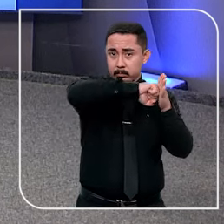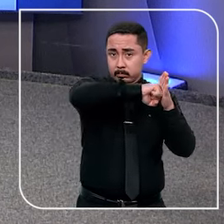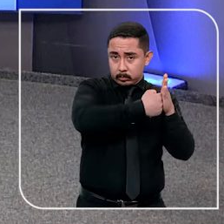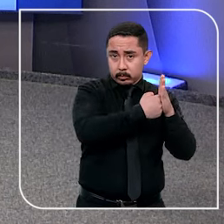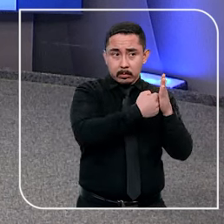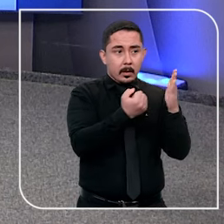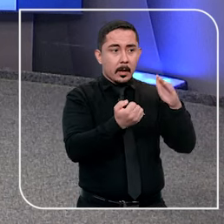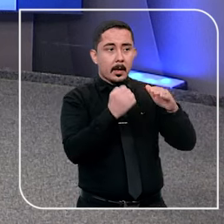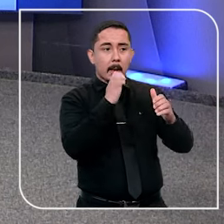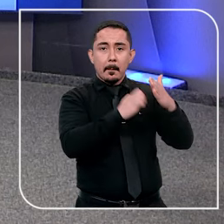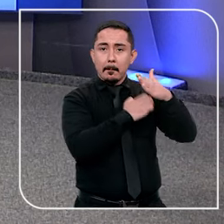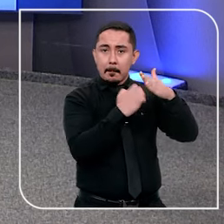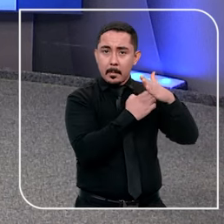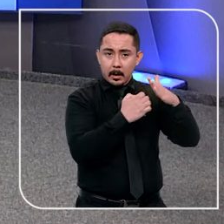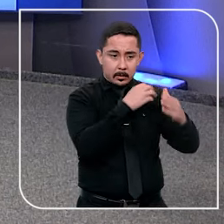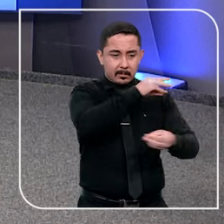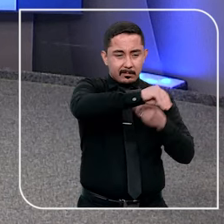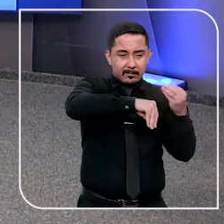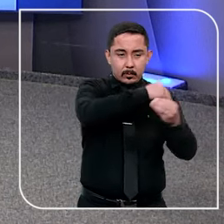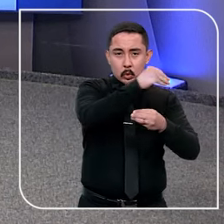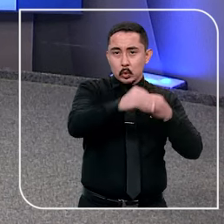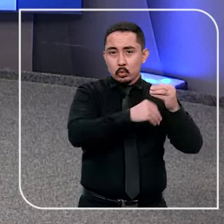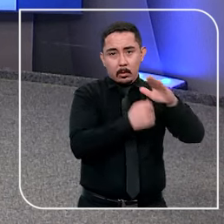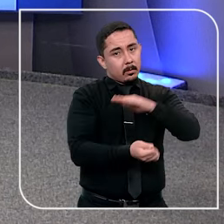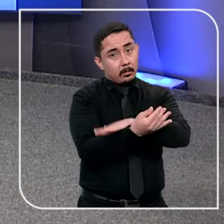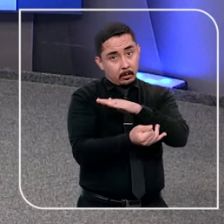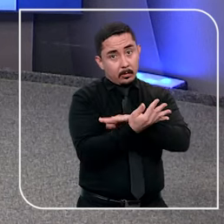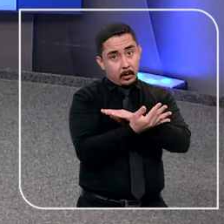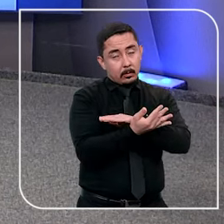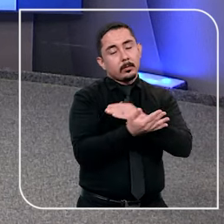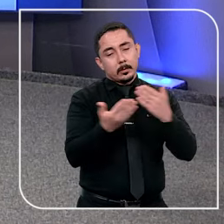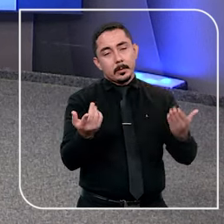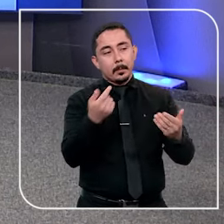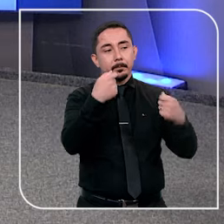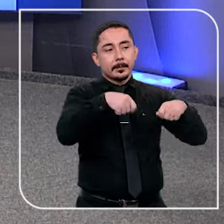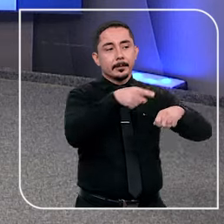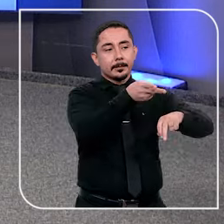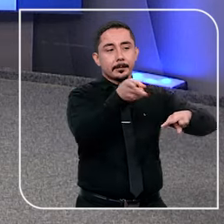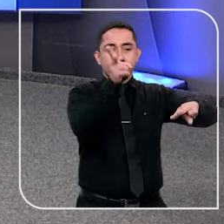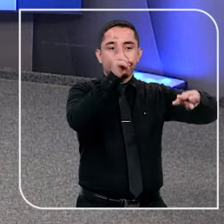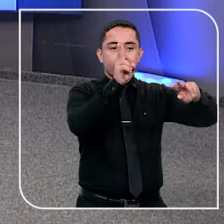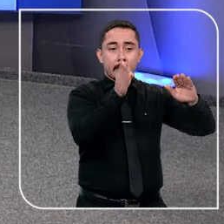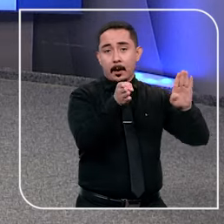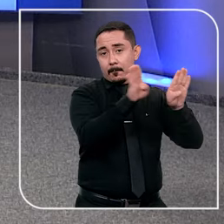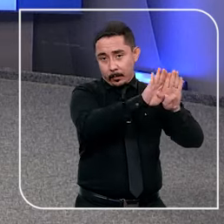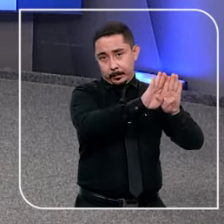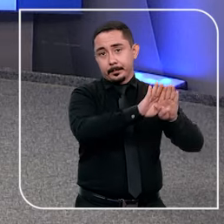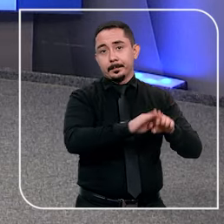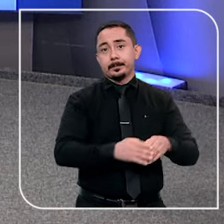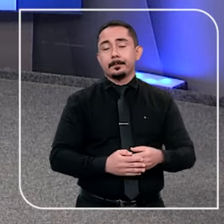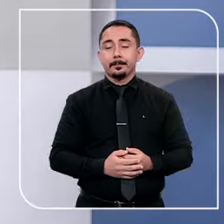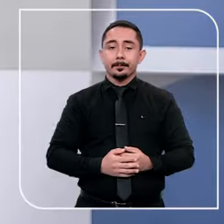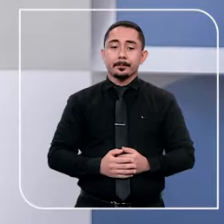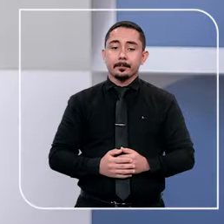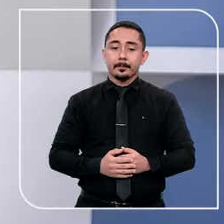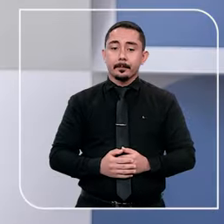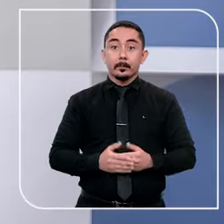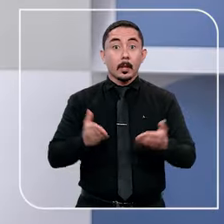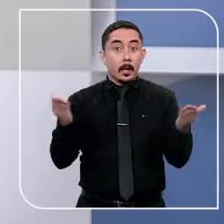empresa envolvida em esquema de corrupção sendo obrigada sim a fechar as